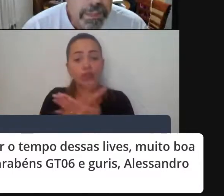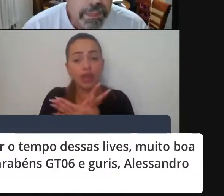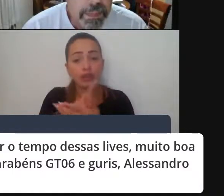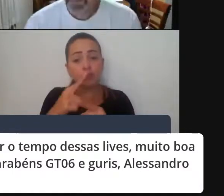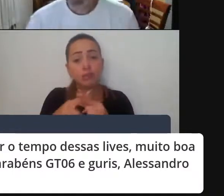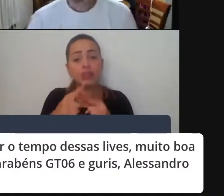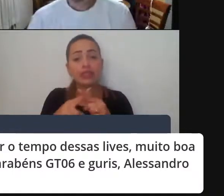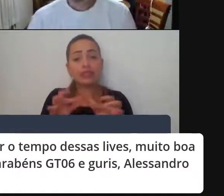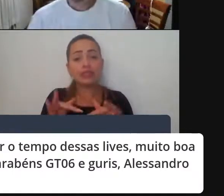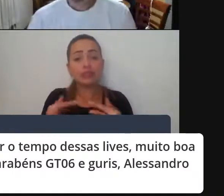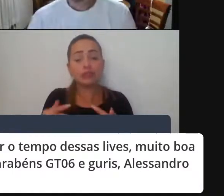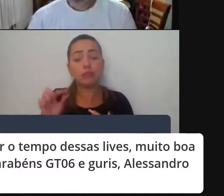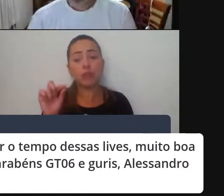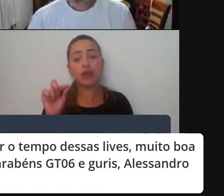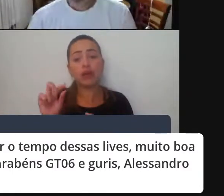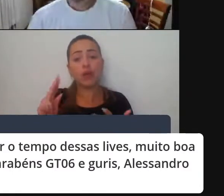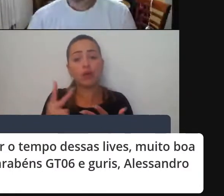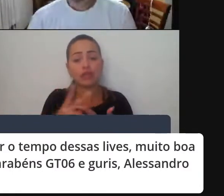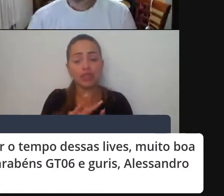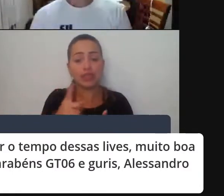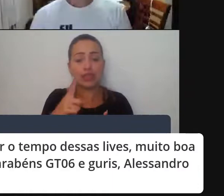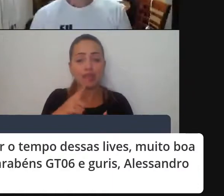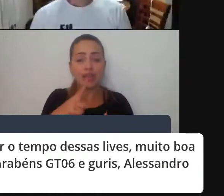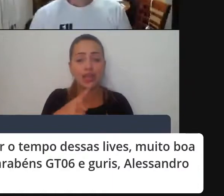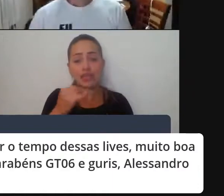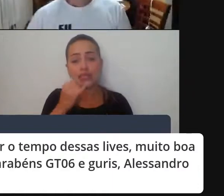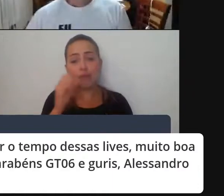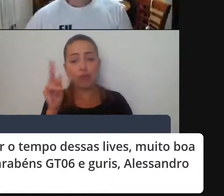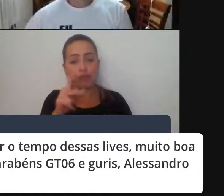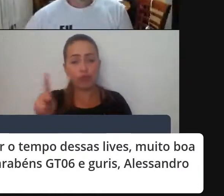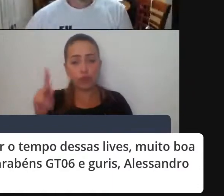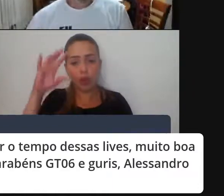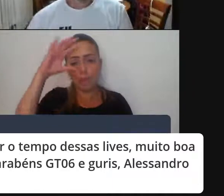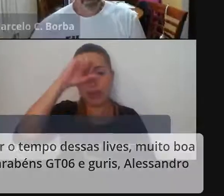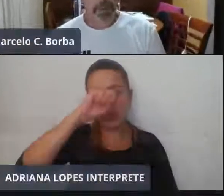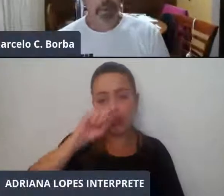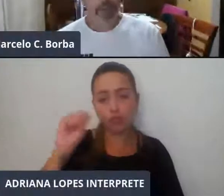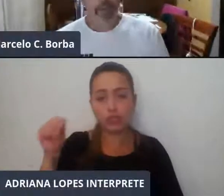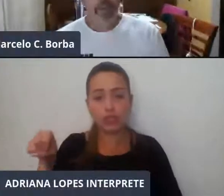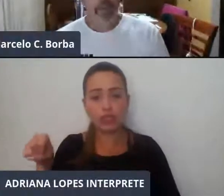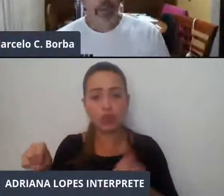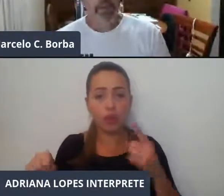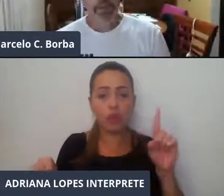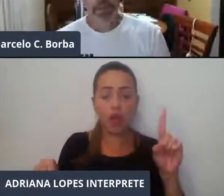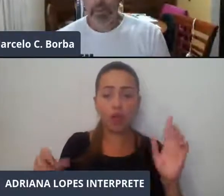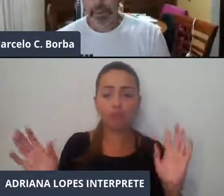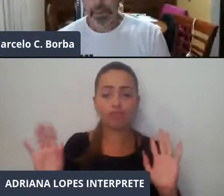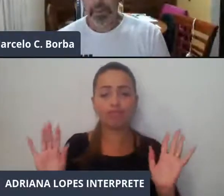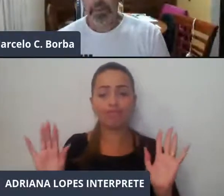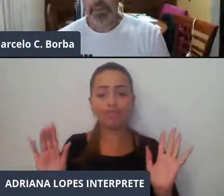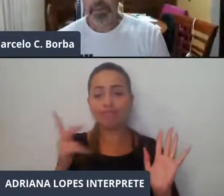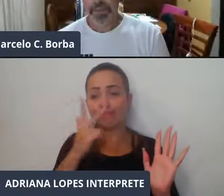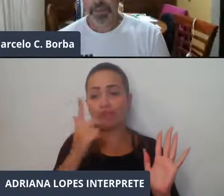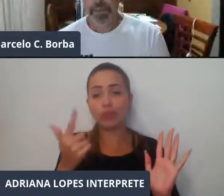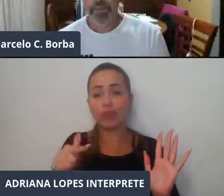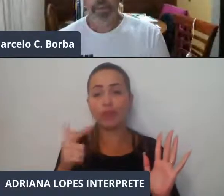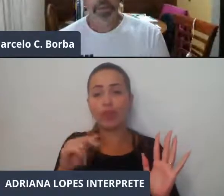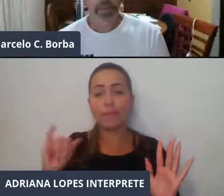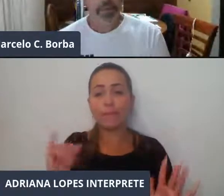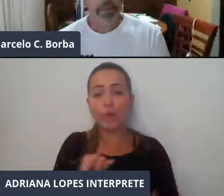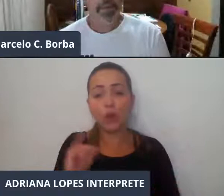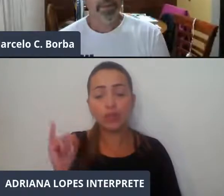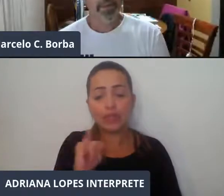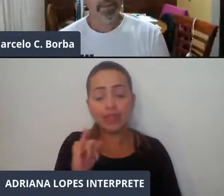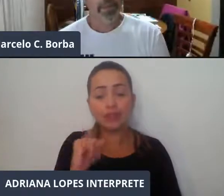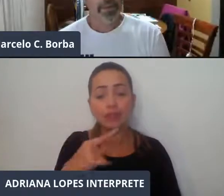simplesmente desenvolver um processo formativo e dizer que o professor aprendeu ou não, isso não tem muita importância, até porque